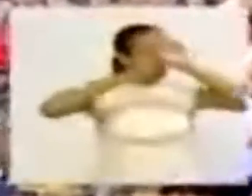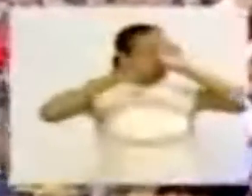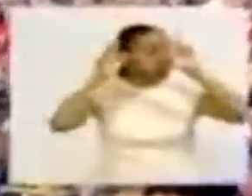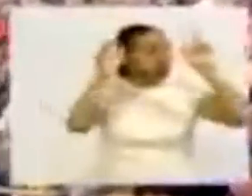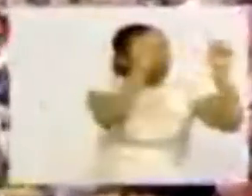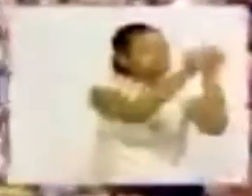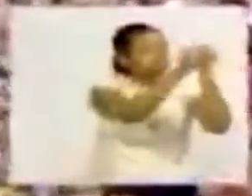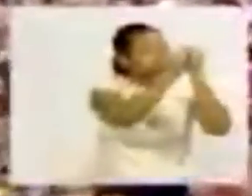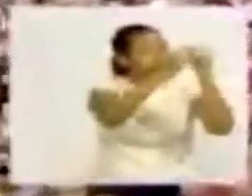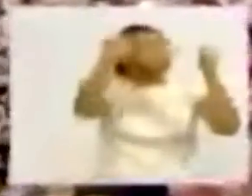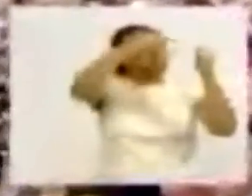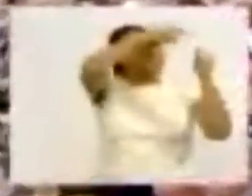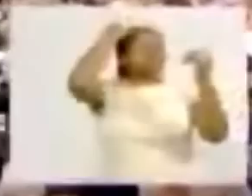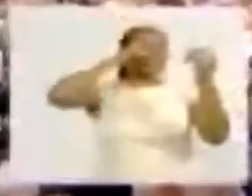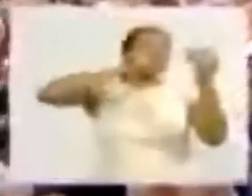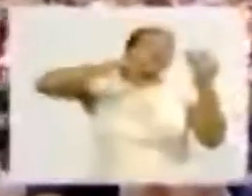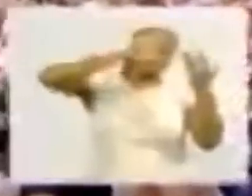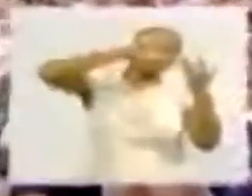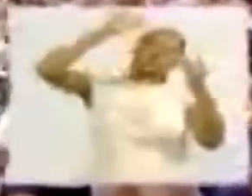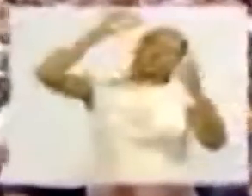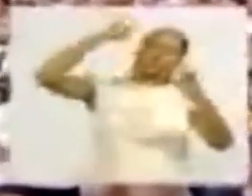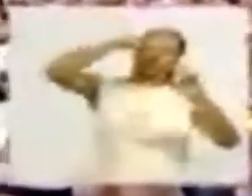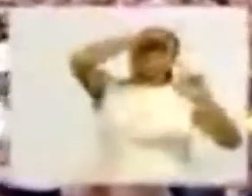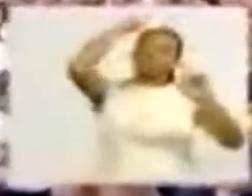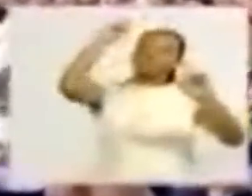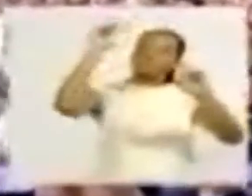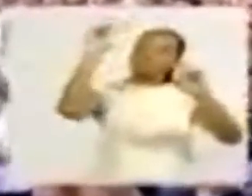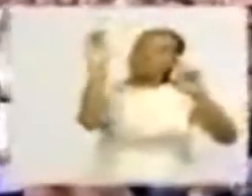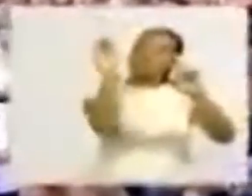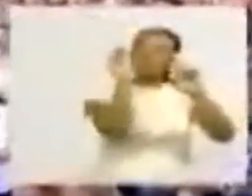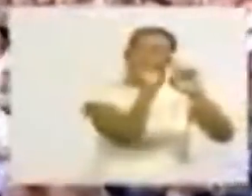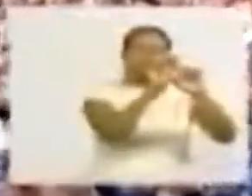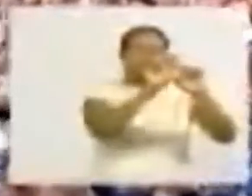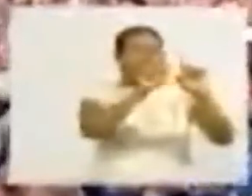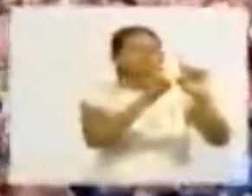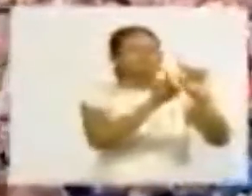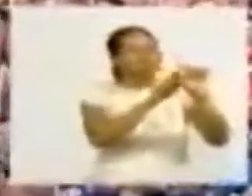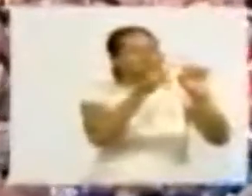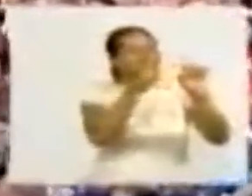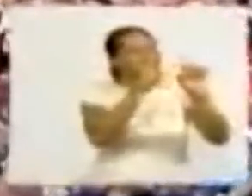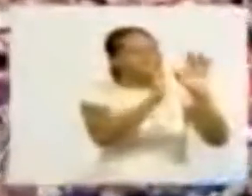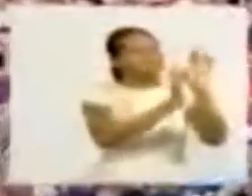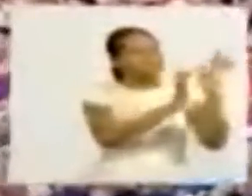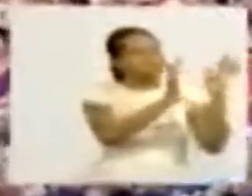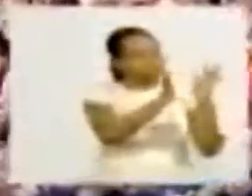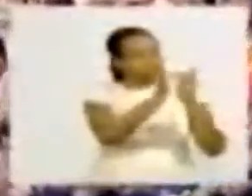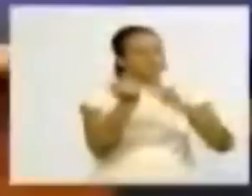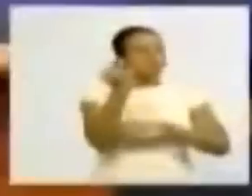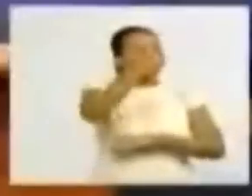convosco. Bendita sois vós entre as mulheres. Bendito é o fruto do vosso ventre,